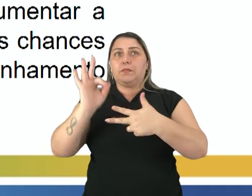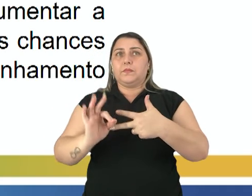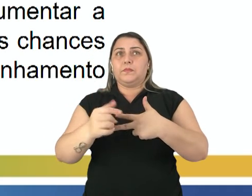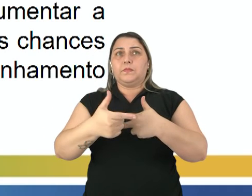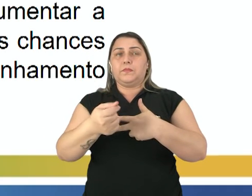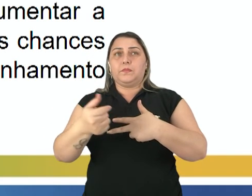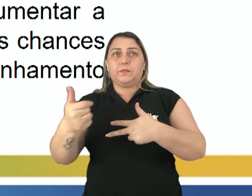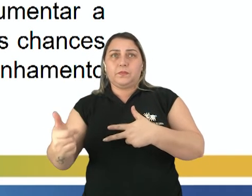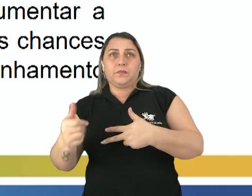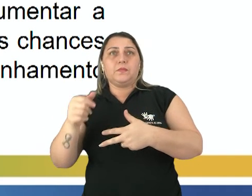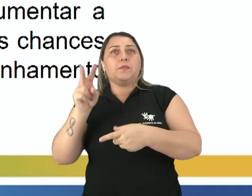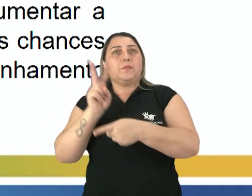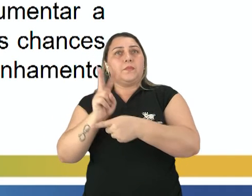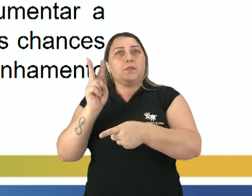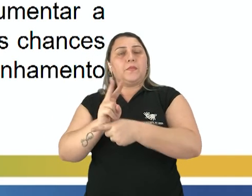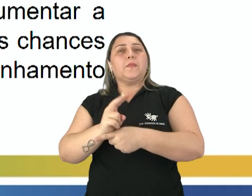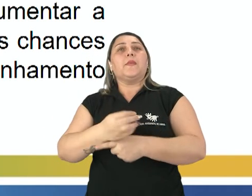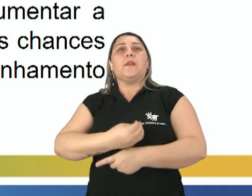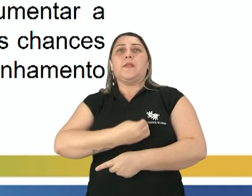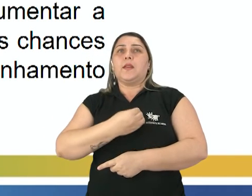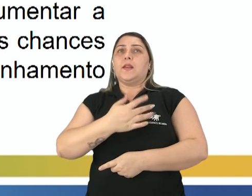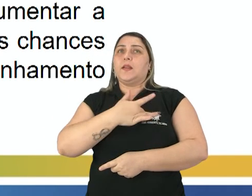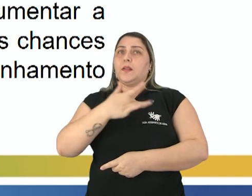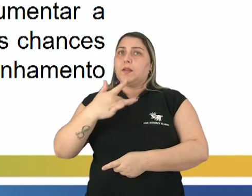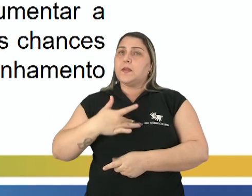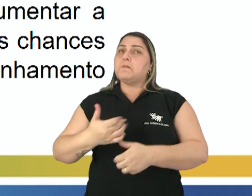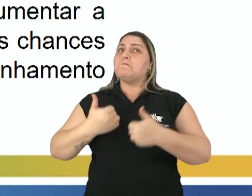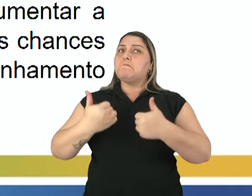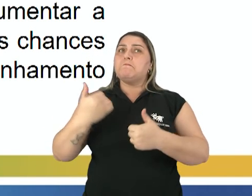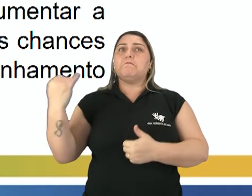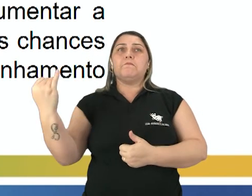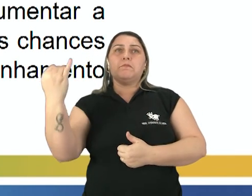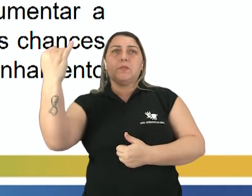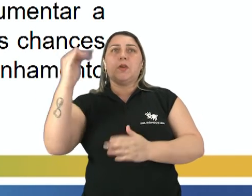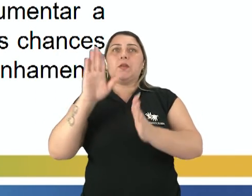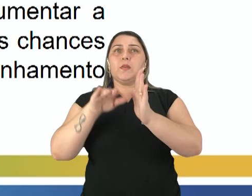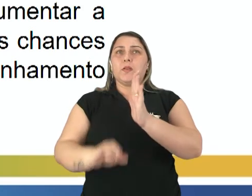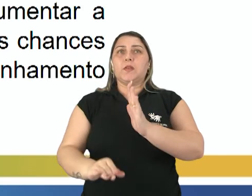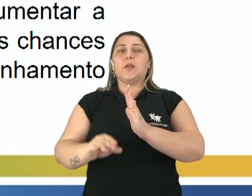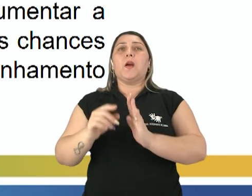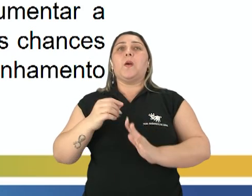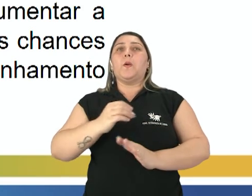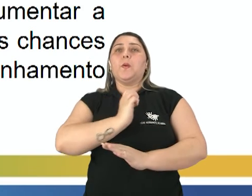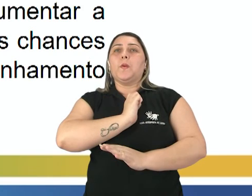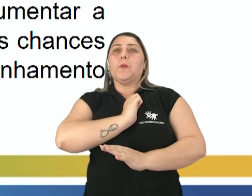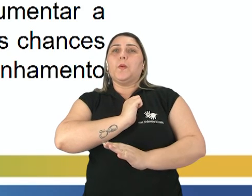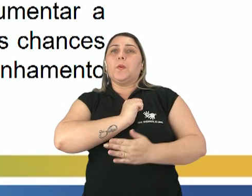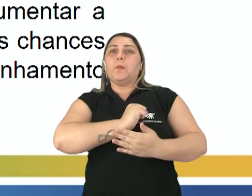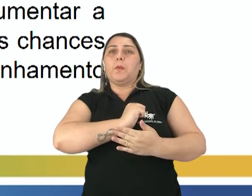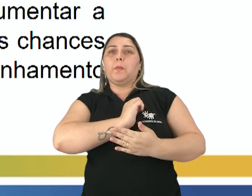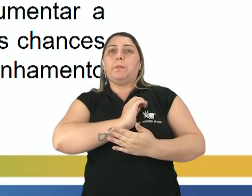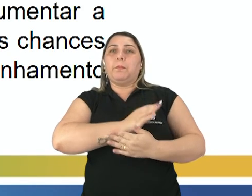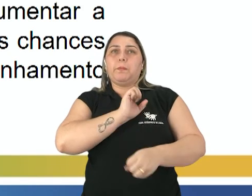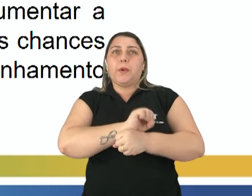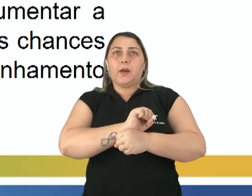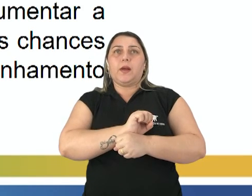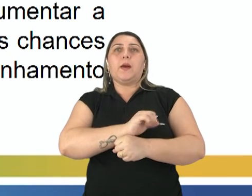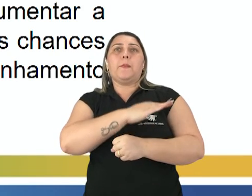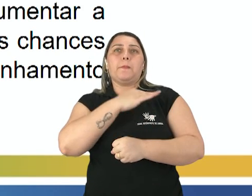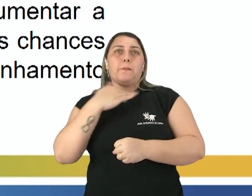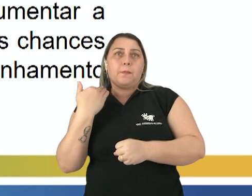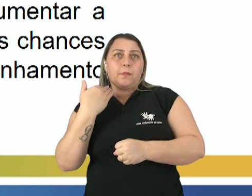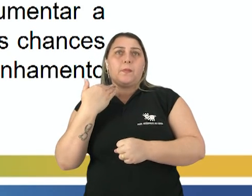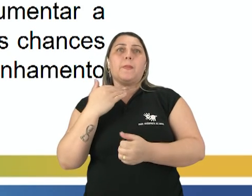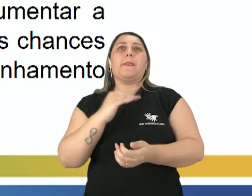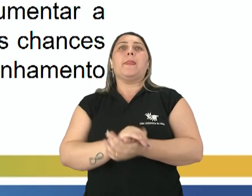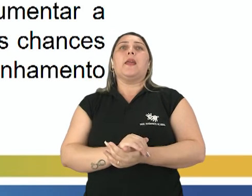vida saudável é extremamente importante para diminuir o risco de infarto, mas também de problemas como morte súbita e derrame. Significa